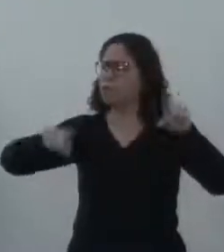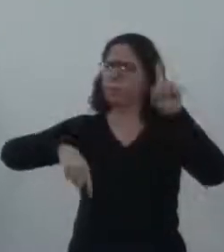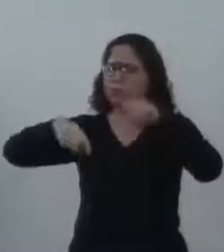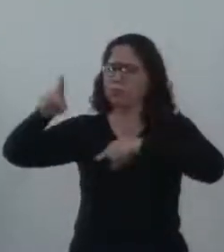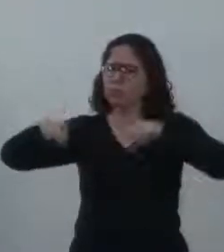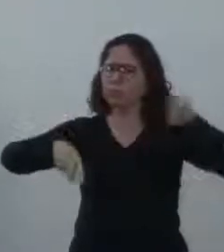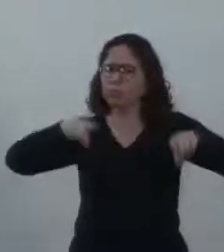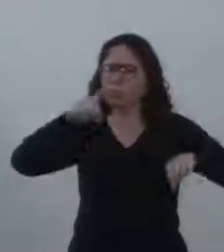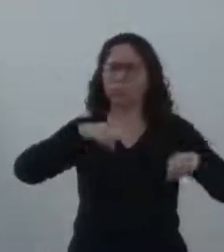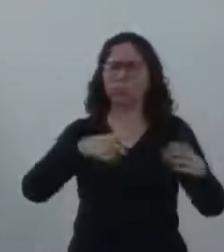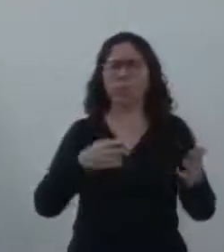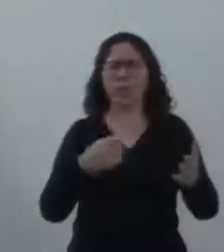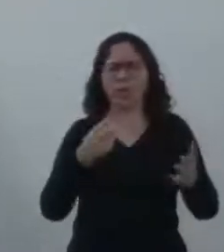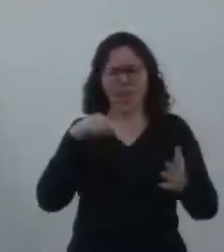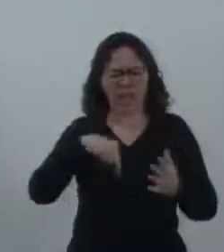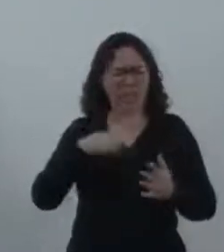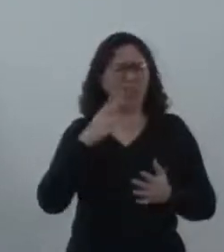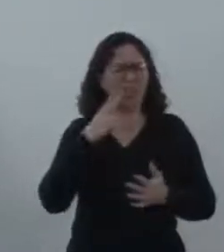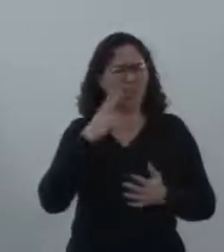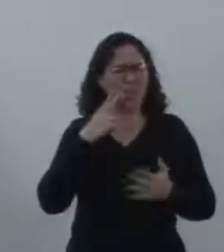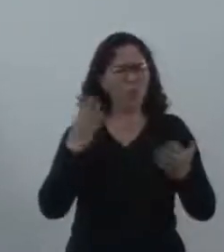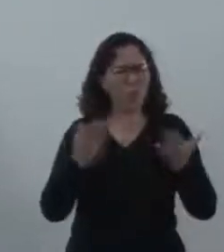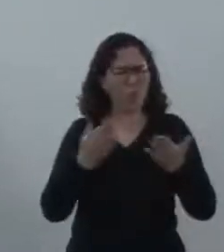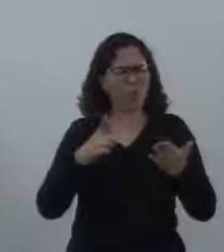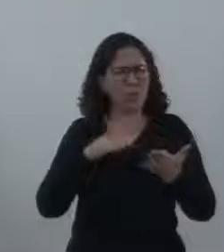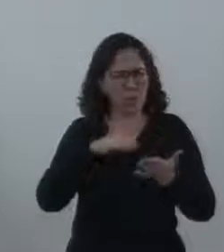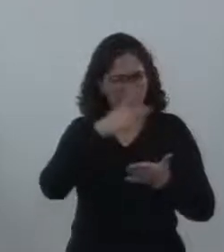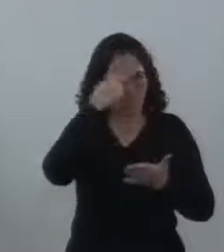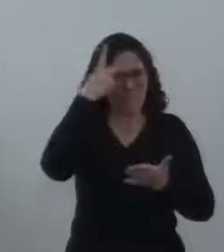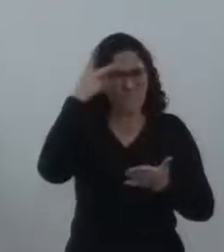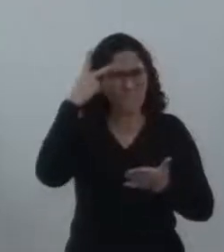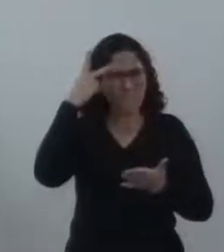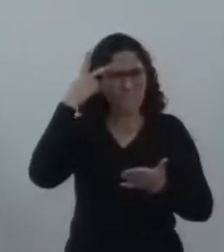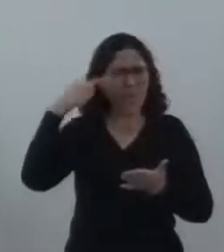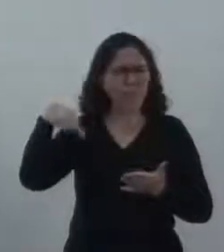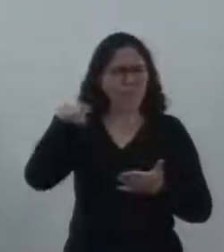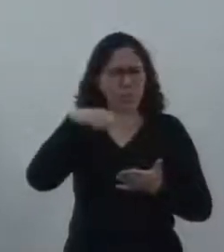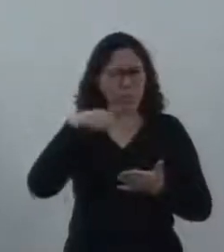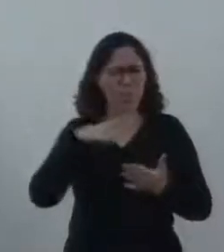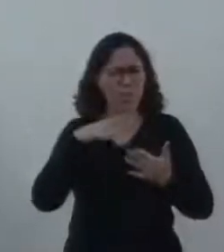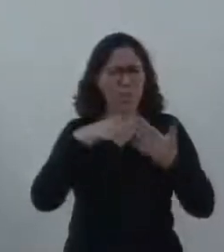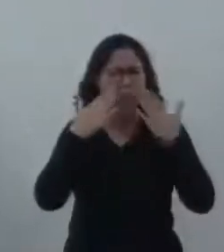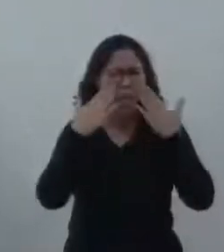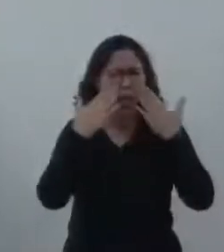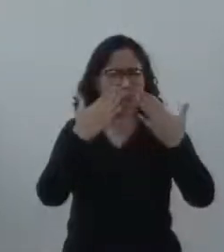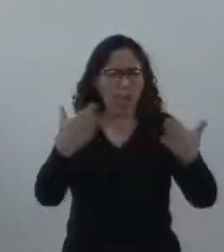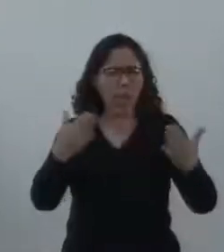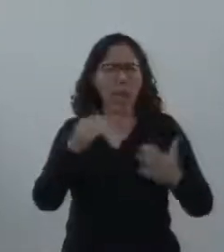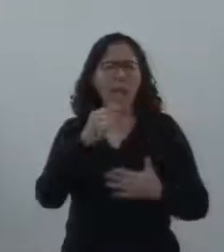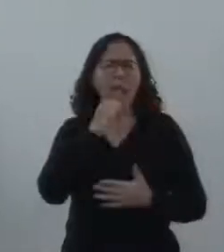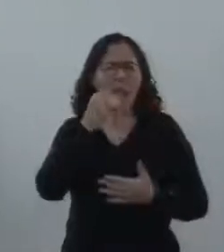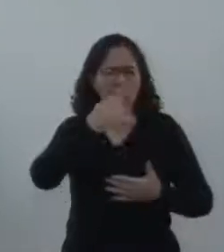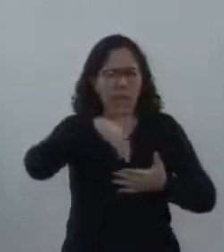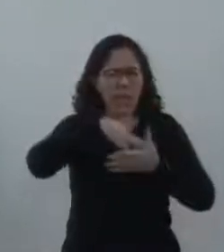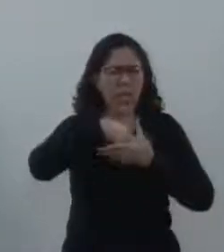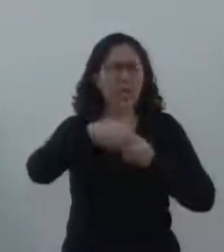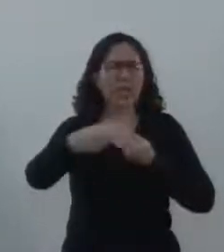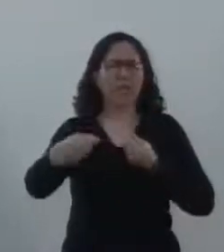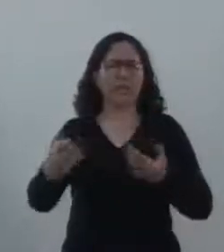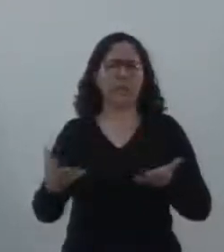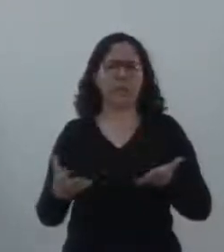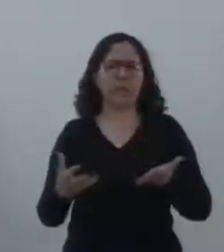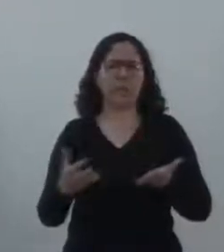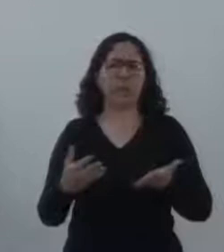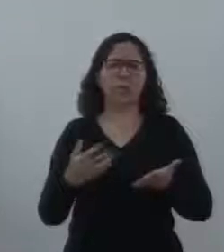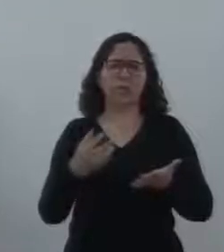parênteses. Será que a gente tem na cidade de Vinhedo hoje as pessoas públicas que dão esse exemplo de respeito à transparência? Estou